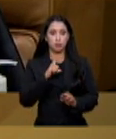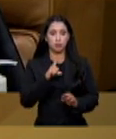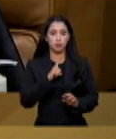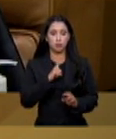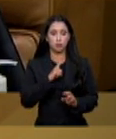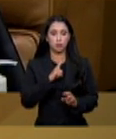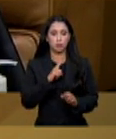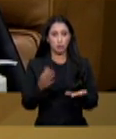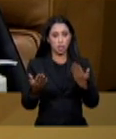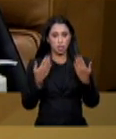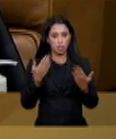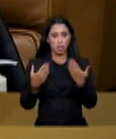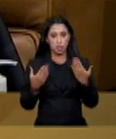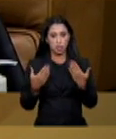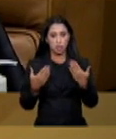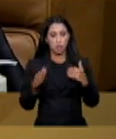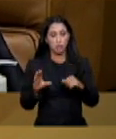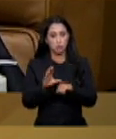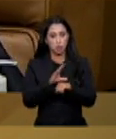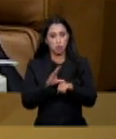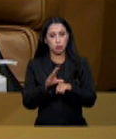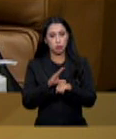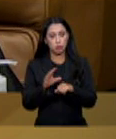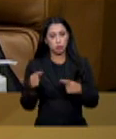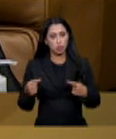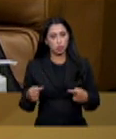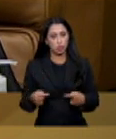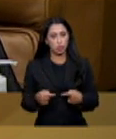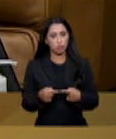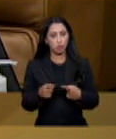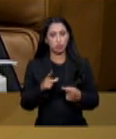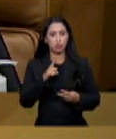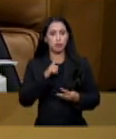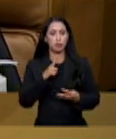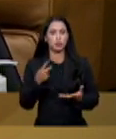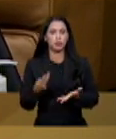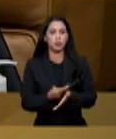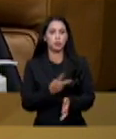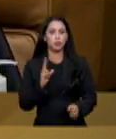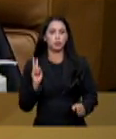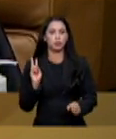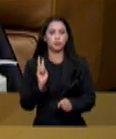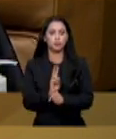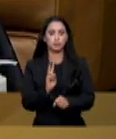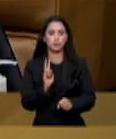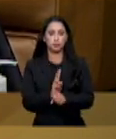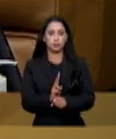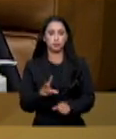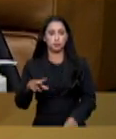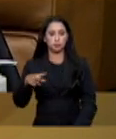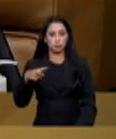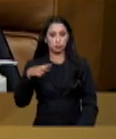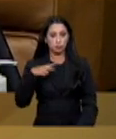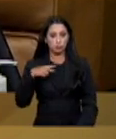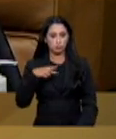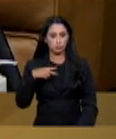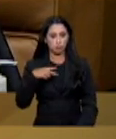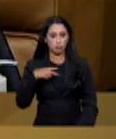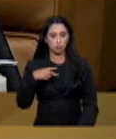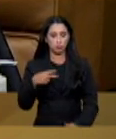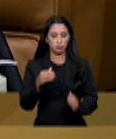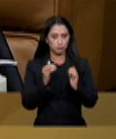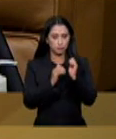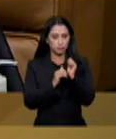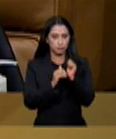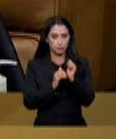da constitucionalidade que decorre da proteção à privacidade, bem